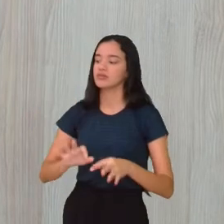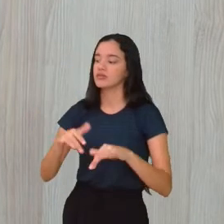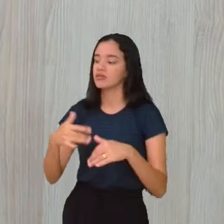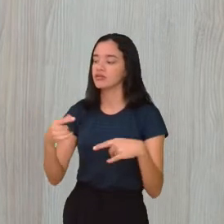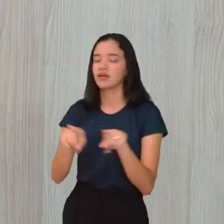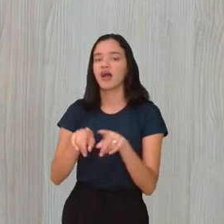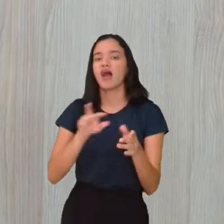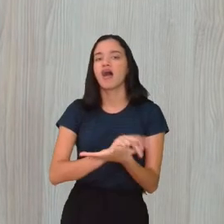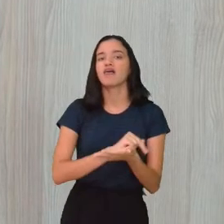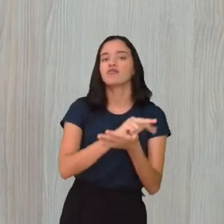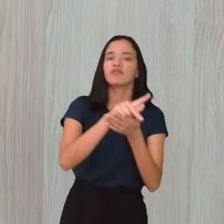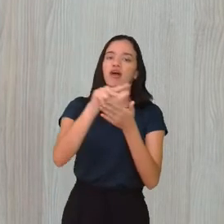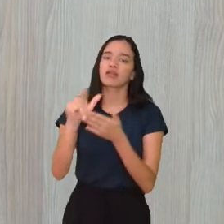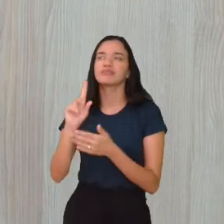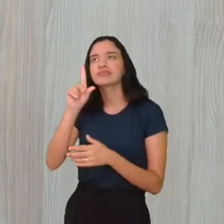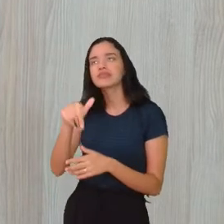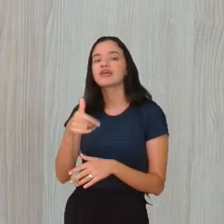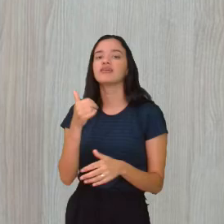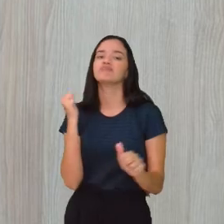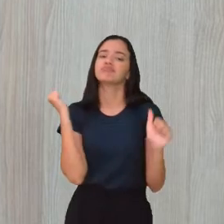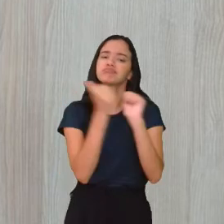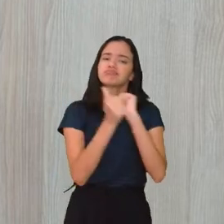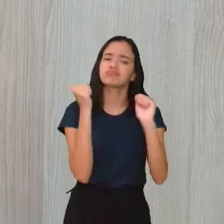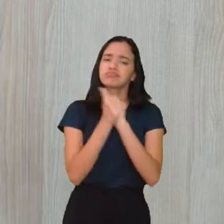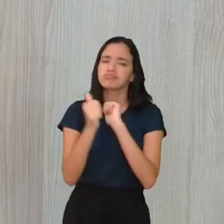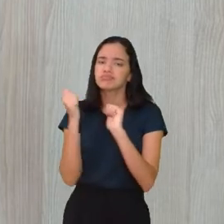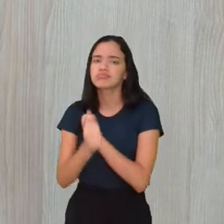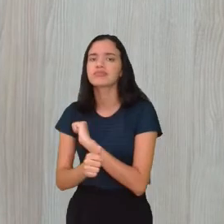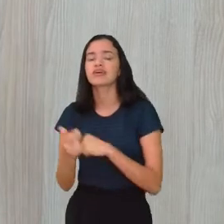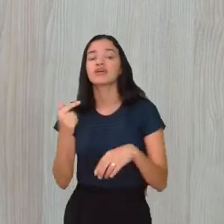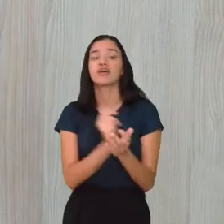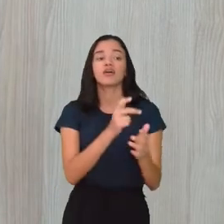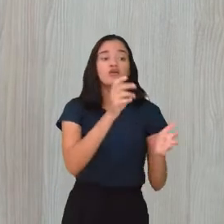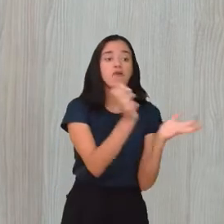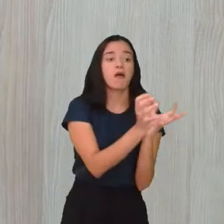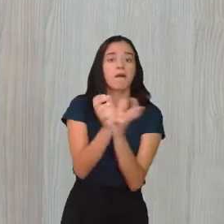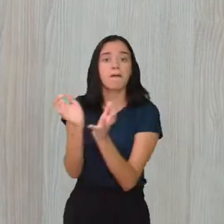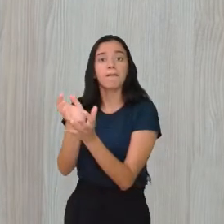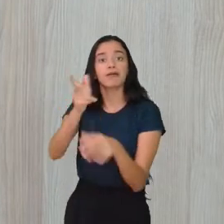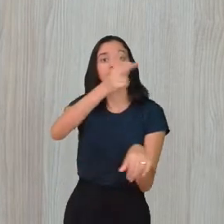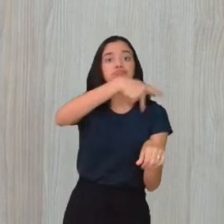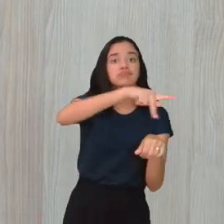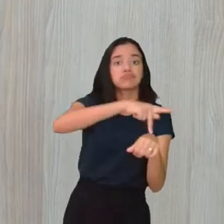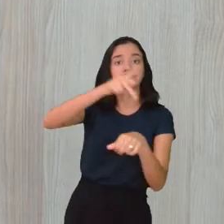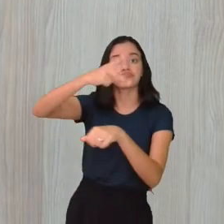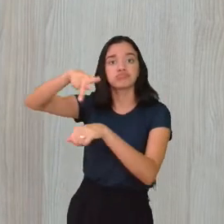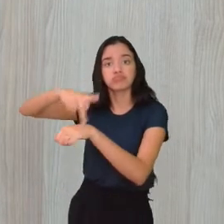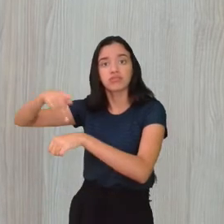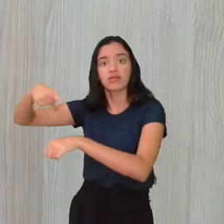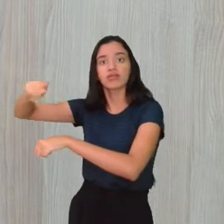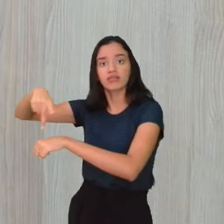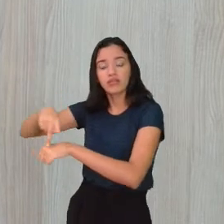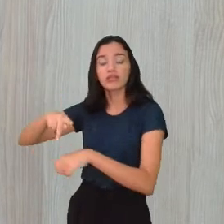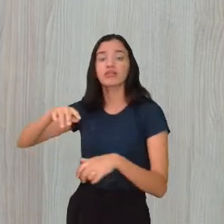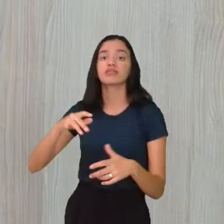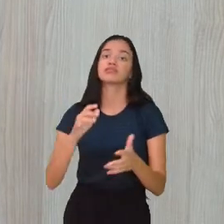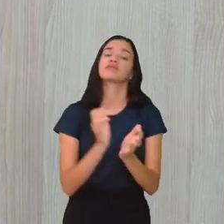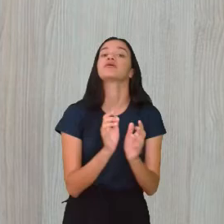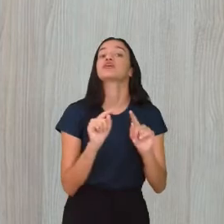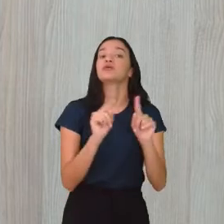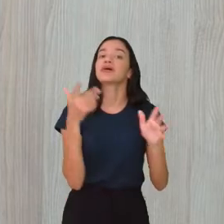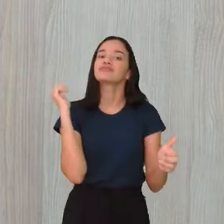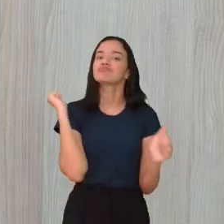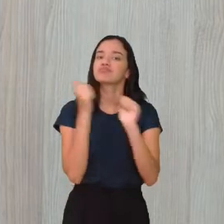agrega várias modalidades, quando agrega vários países, né? Então, realmente, só o esporte